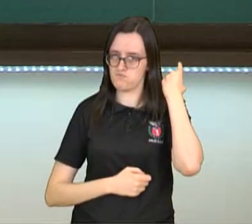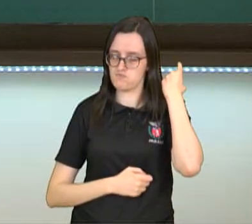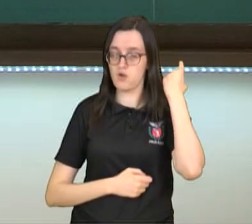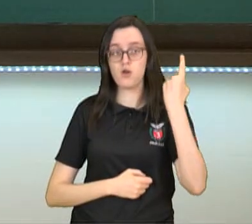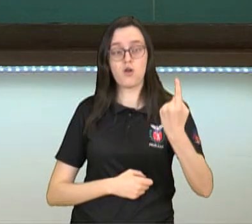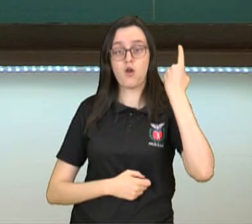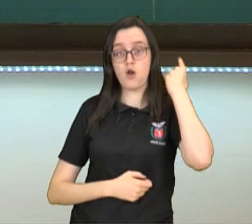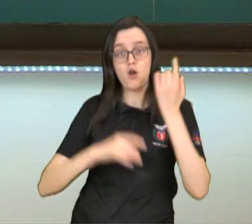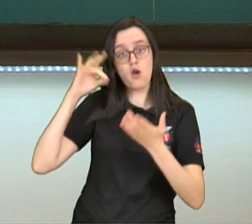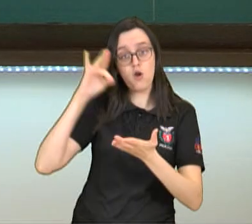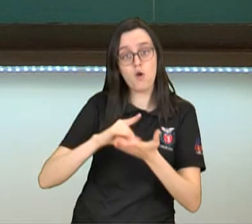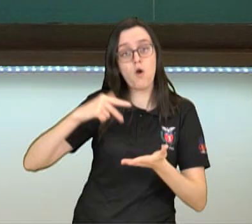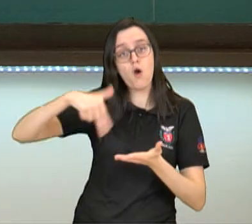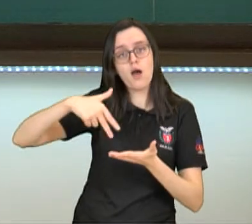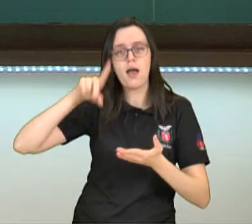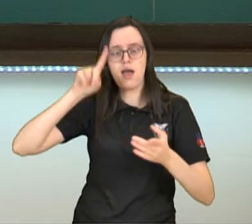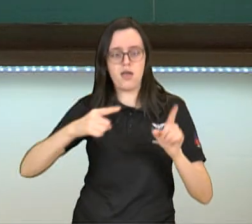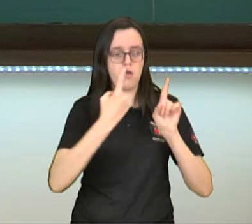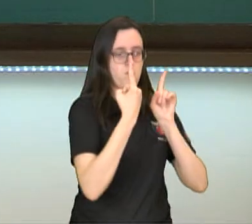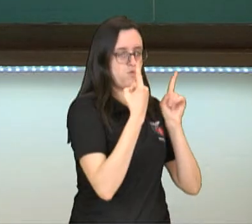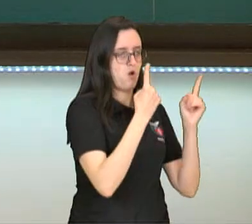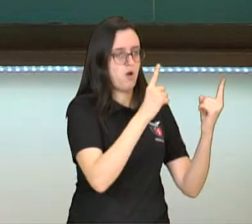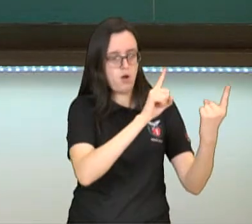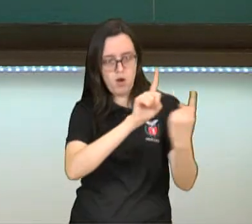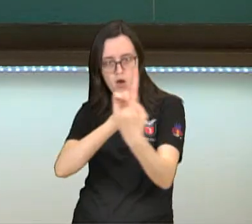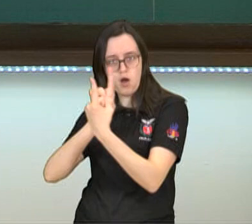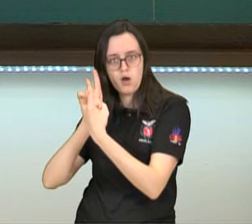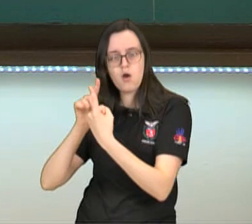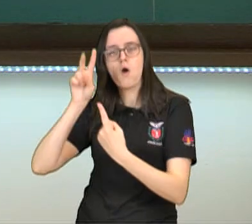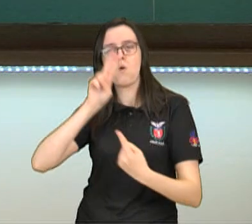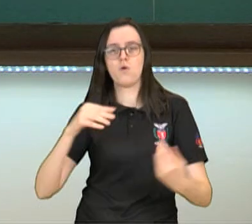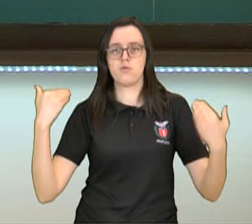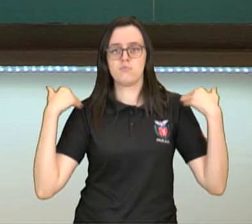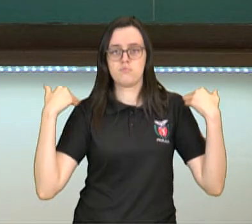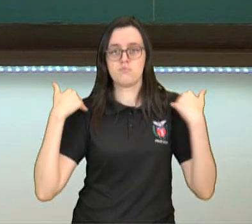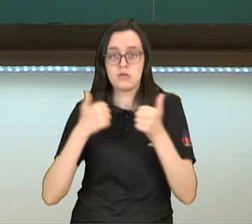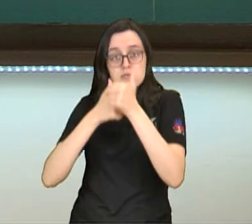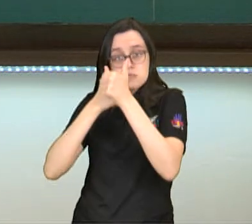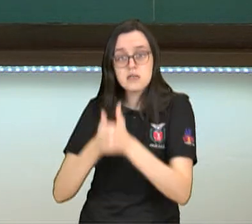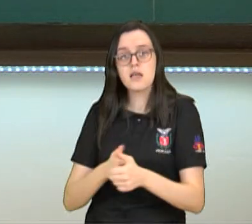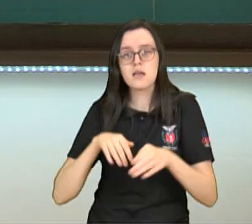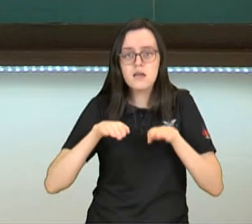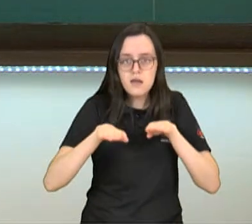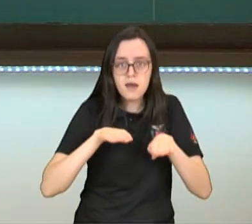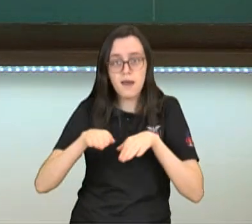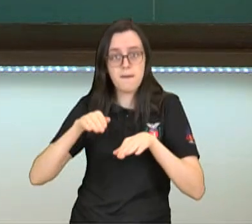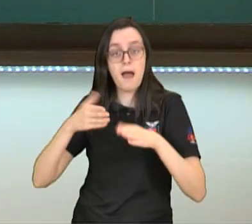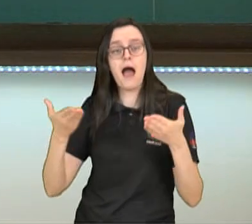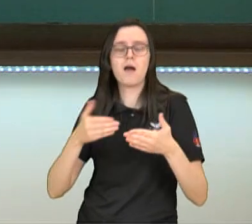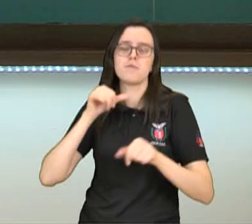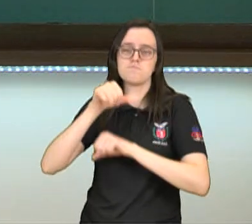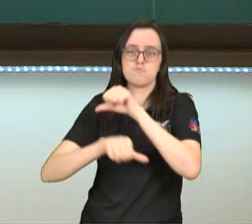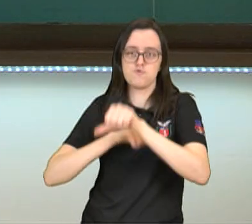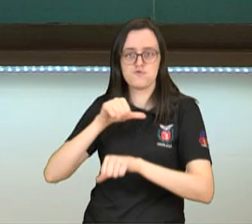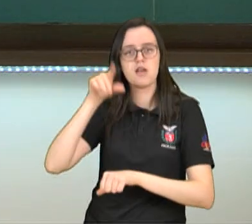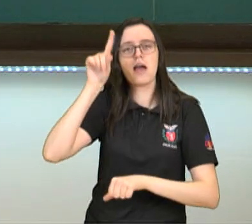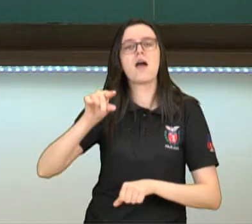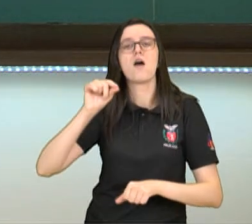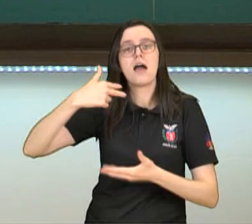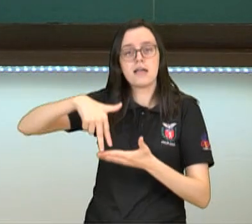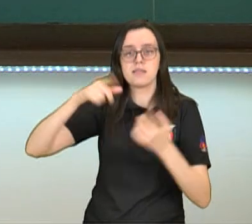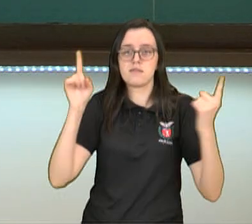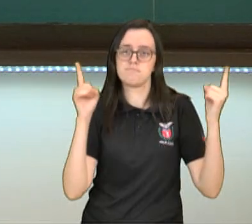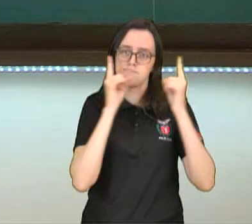Enquanto originalmente ele era dançado em rodas, com a movimentação dos ombros acompanhando o arrastar das pernas, hoje em dia ele é dançado